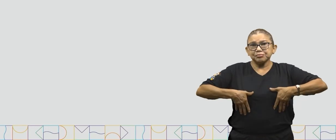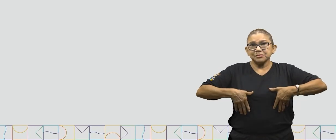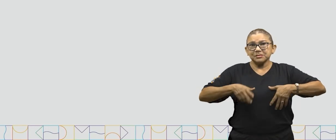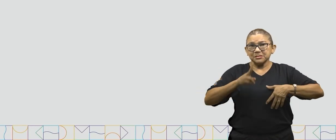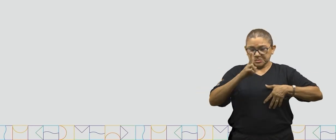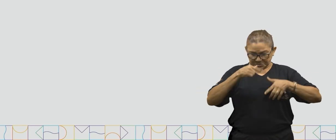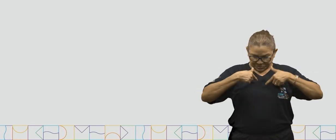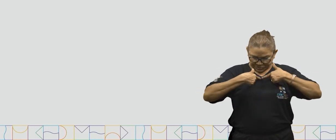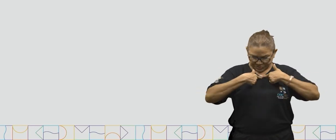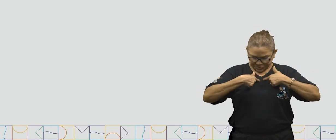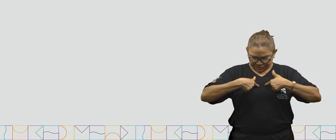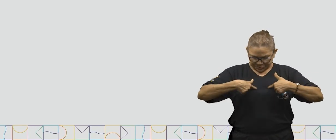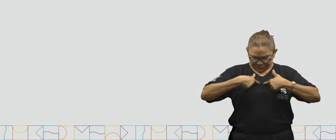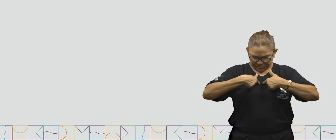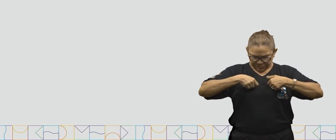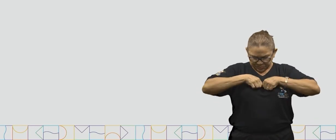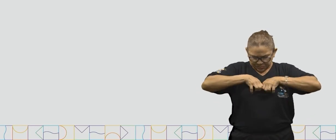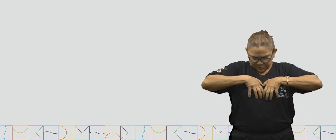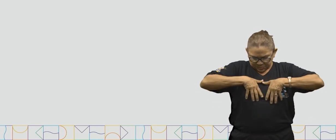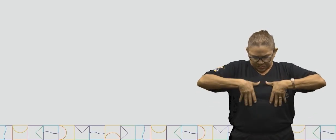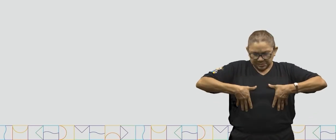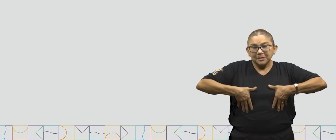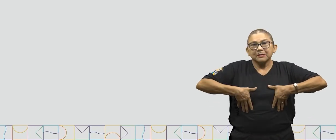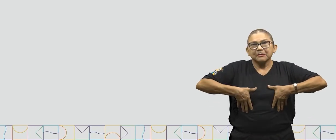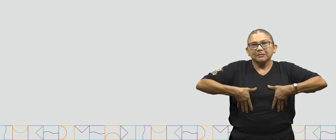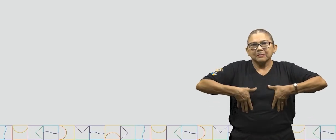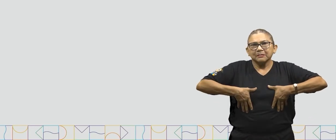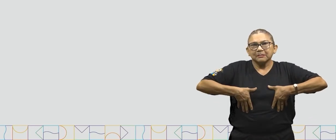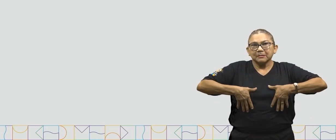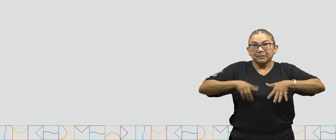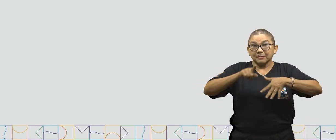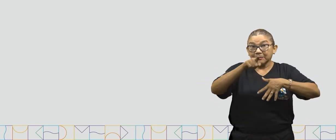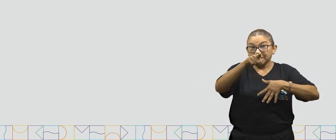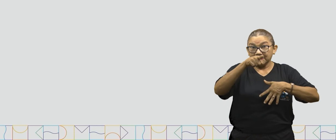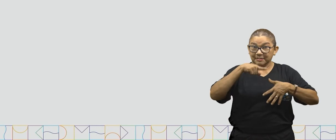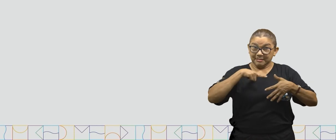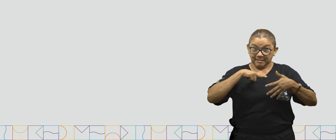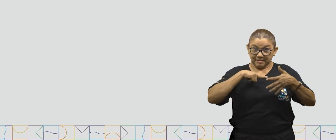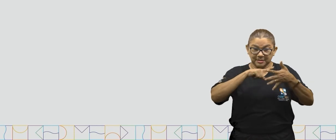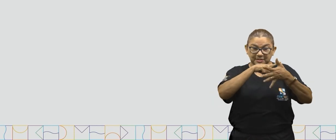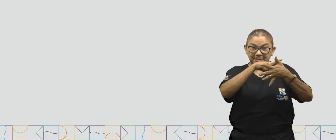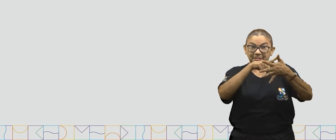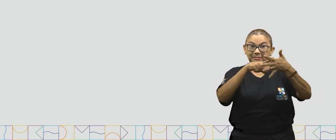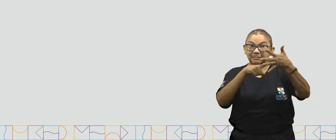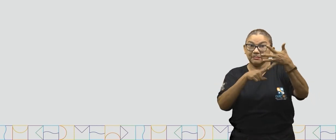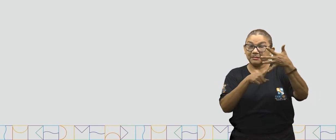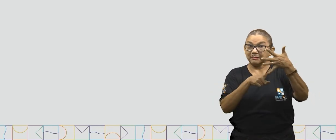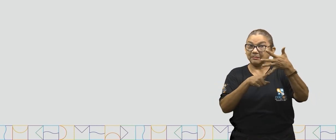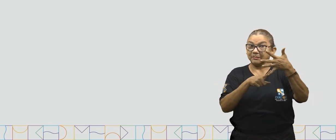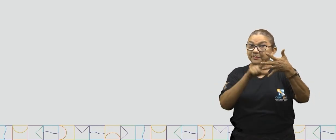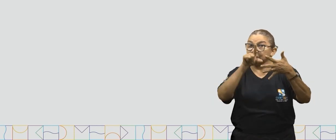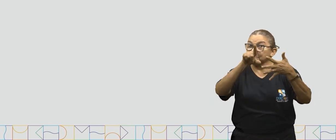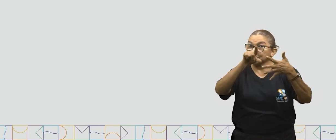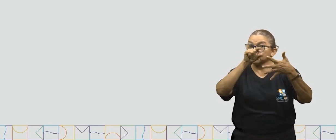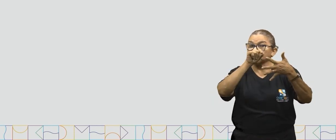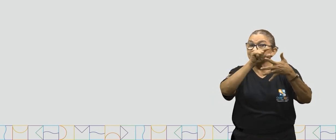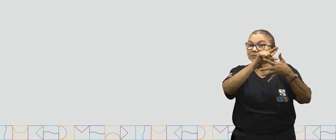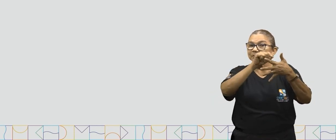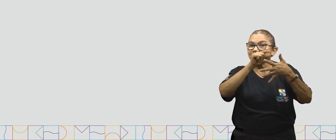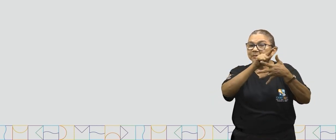brônquios? Você tem, então, 5 alternativas novamente. Faringe, na letra